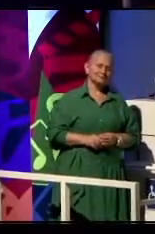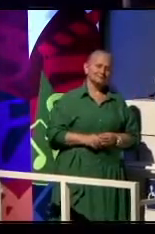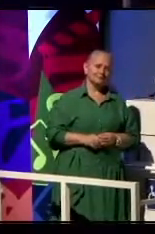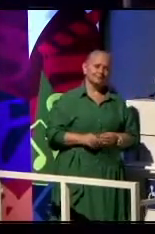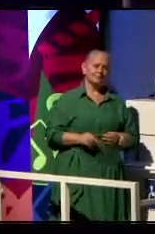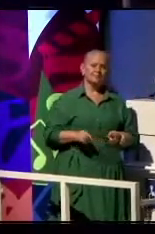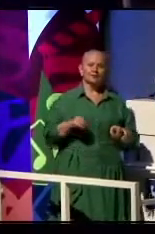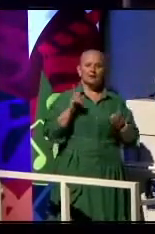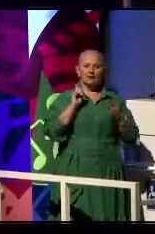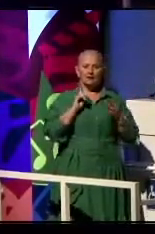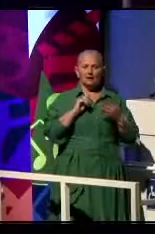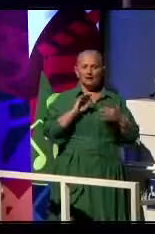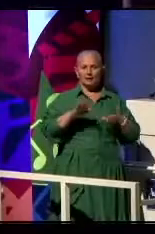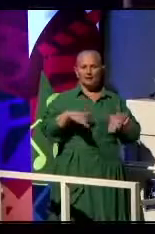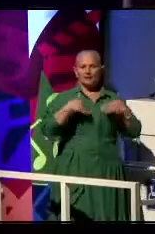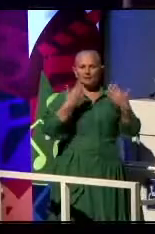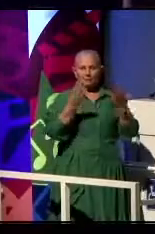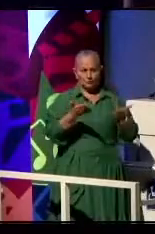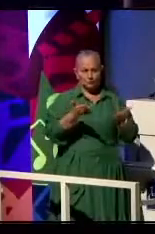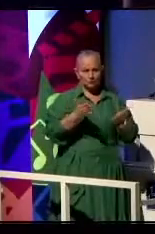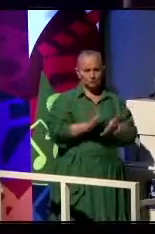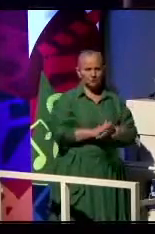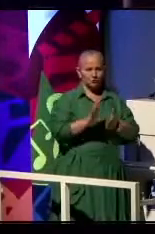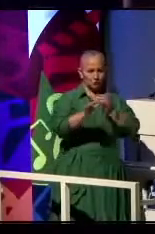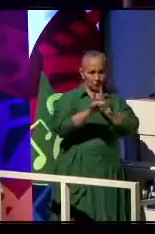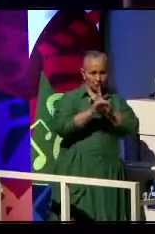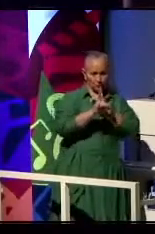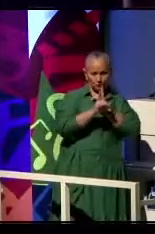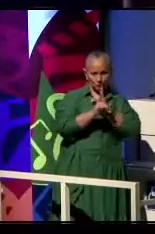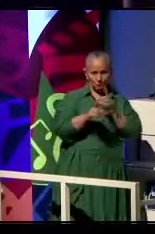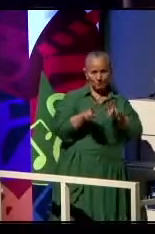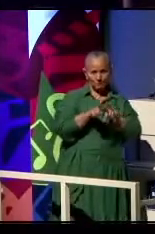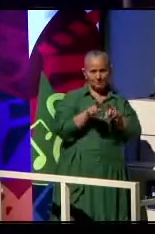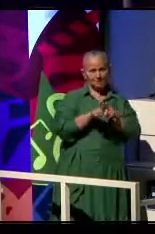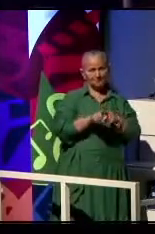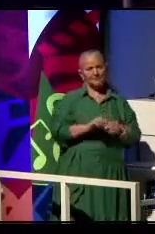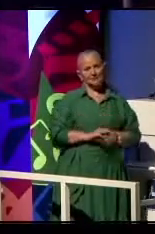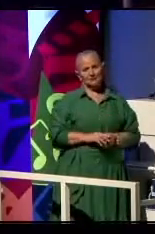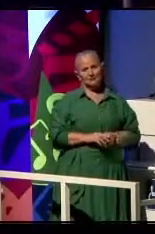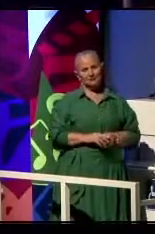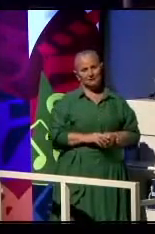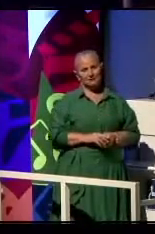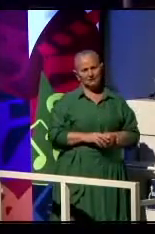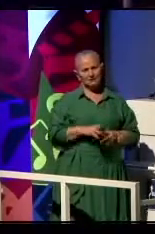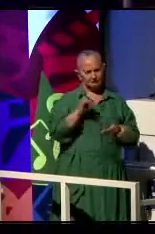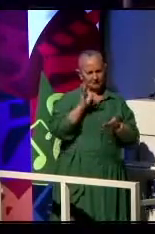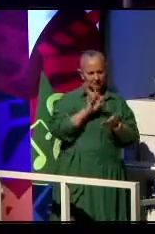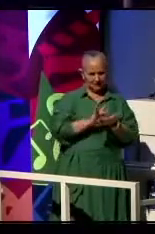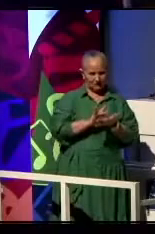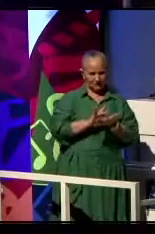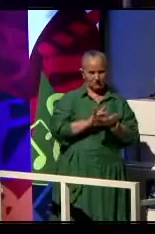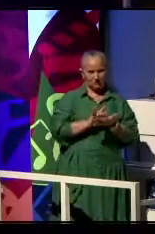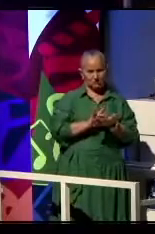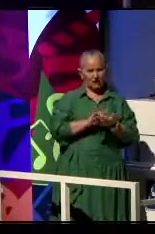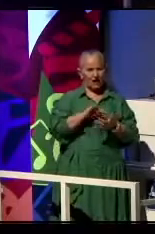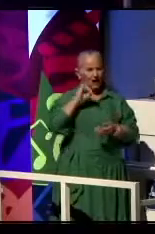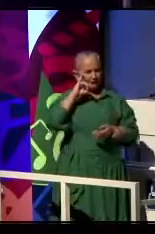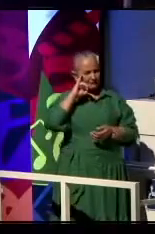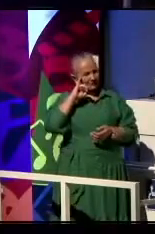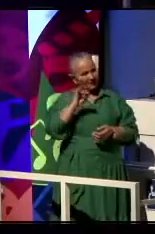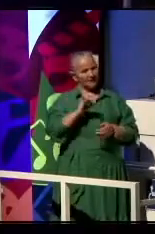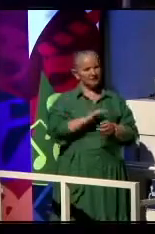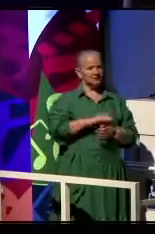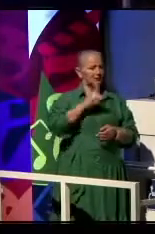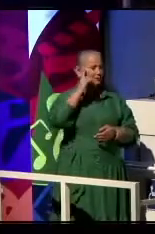E os encontros, né, que esse movimento... Que, na verdade, a ideia deles não era um movimento